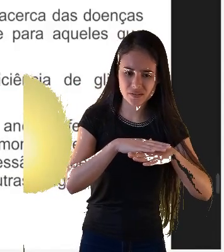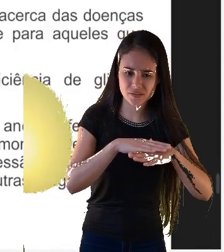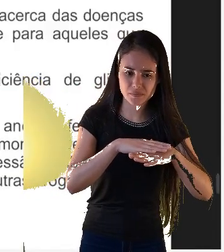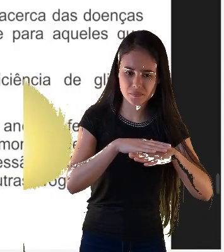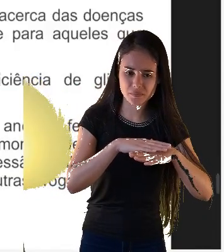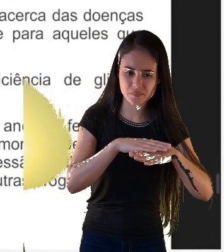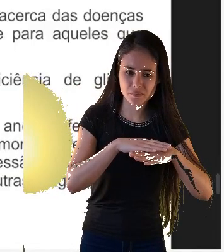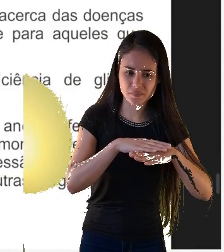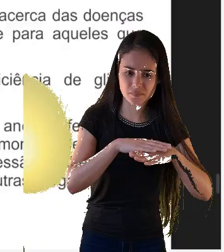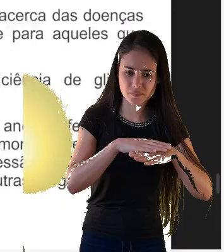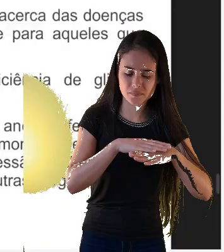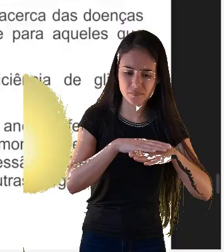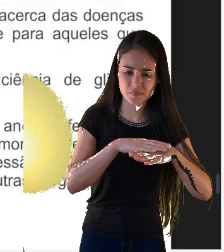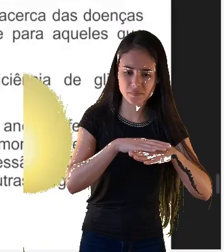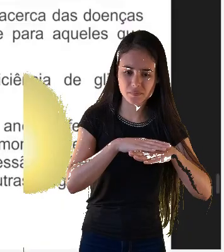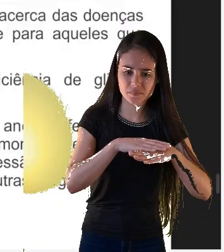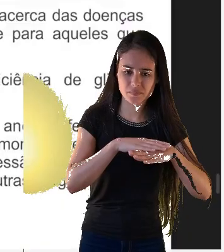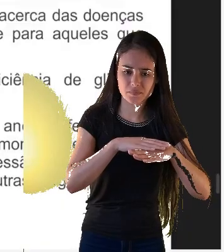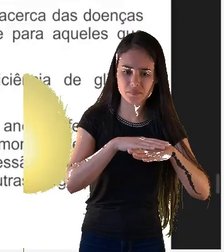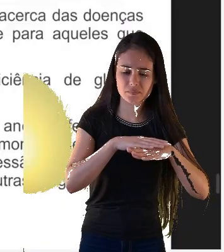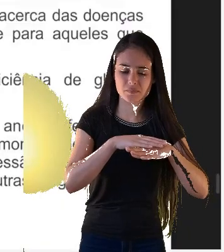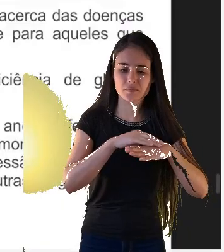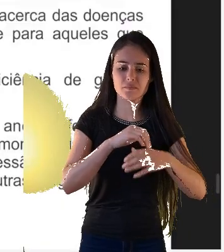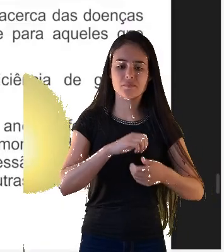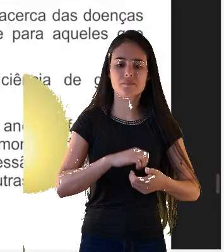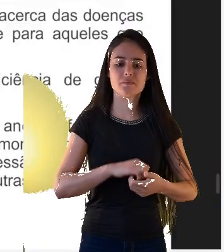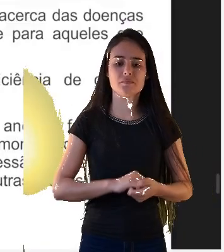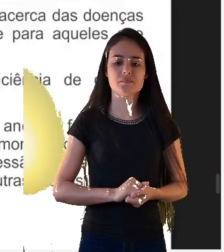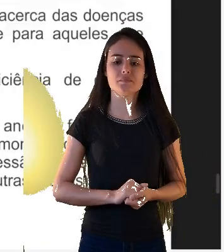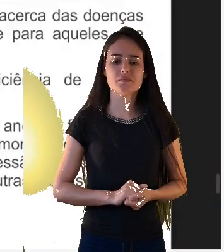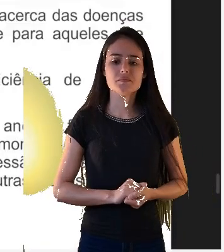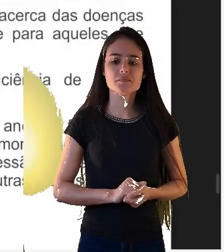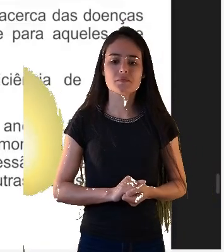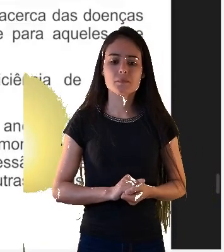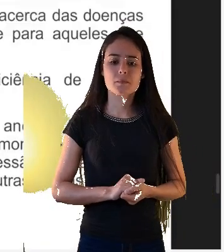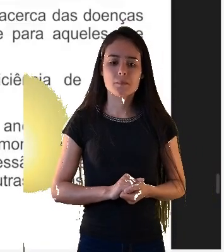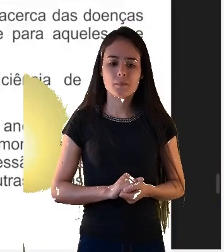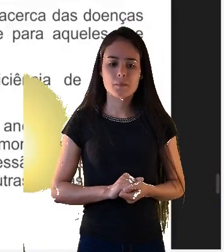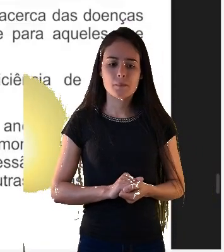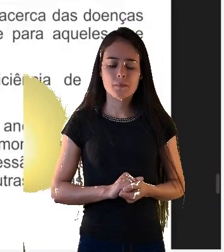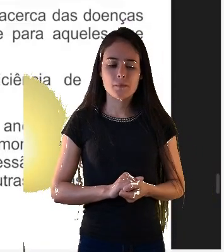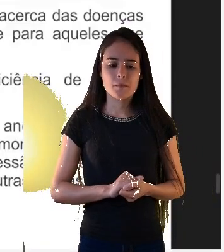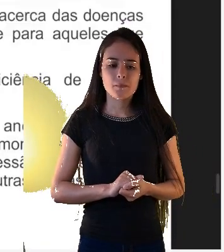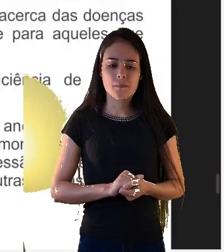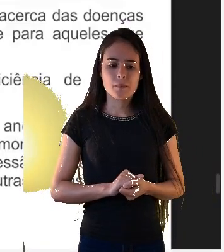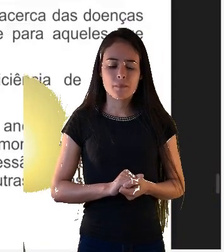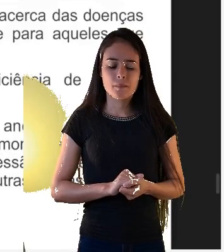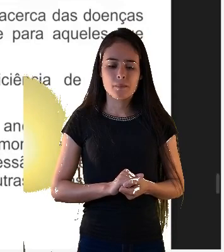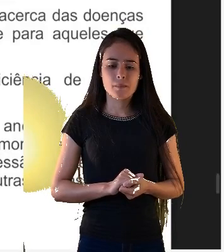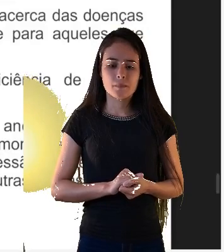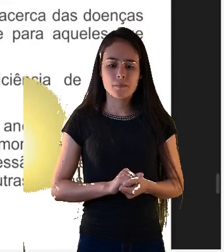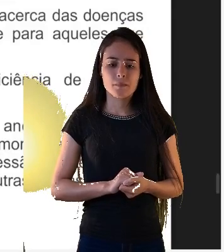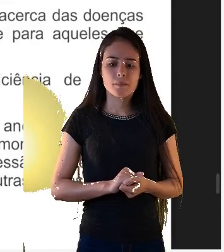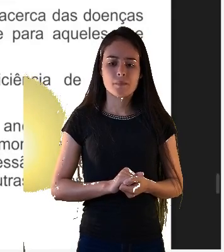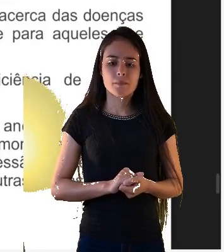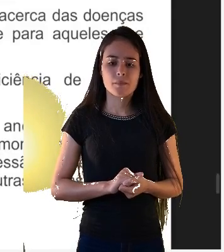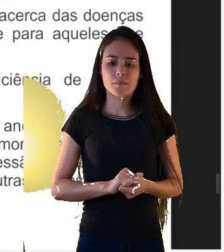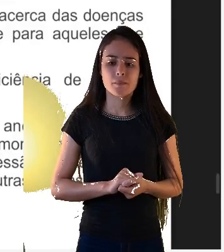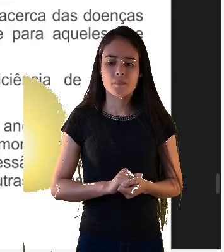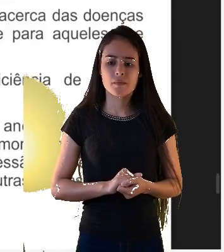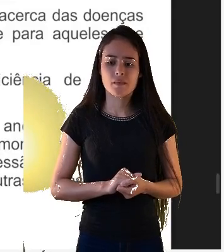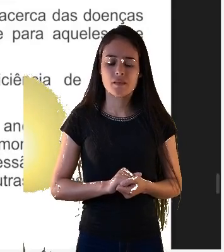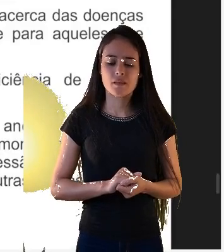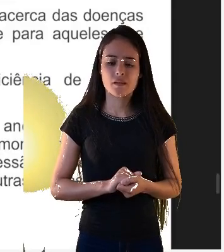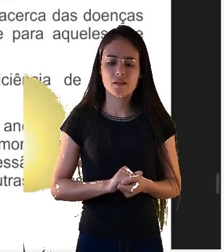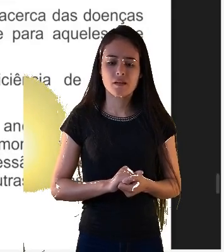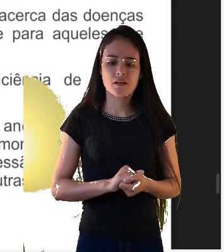doenças e agravos, né? Que eram muito comuns na população negra. E aí a gente